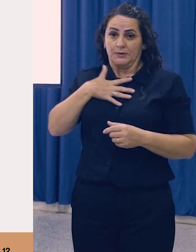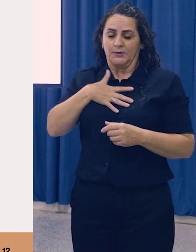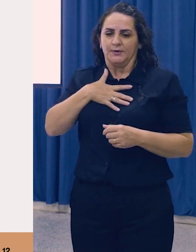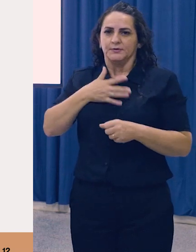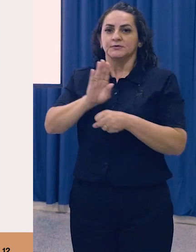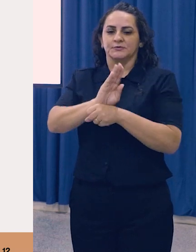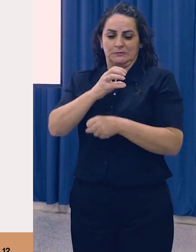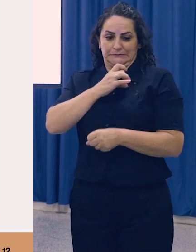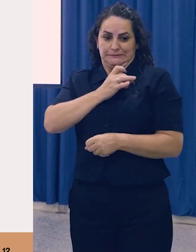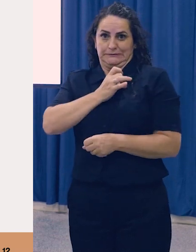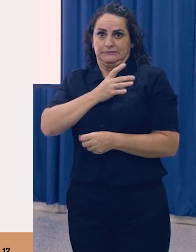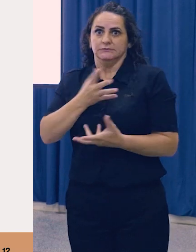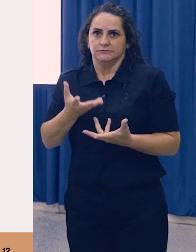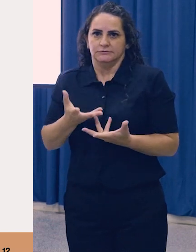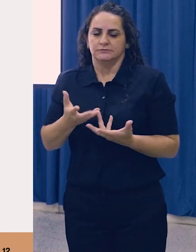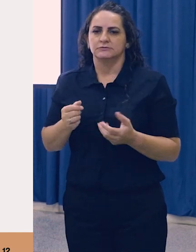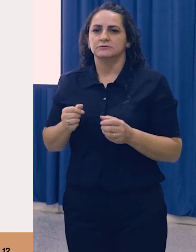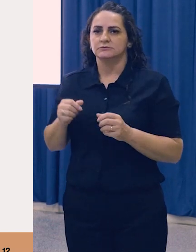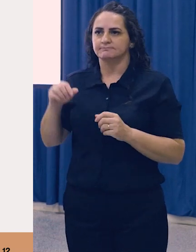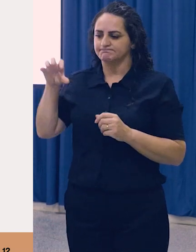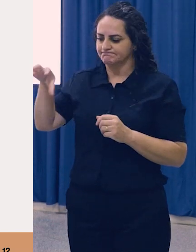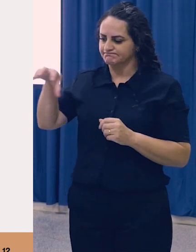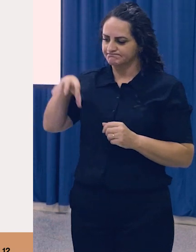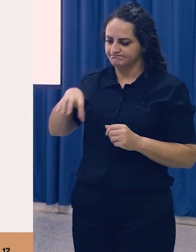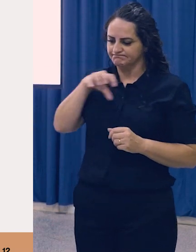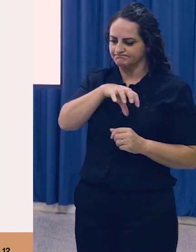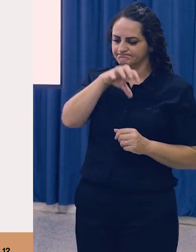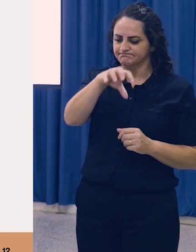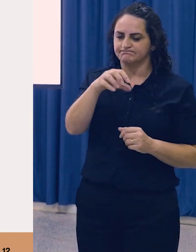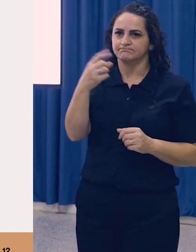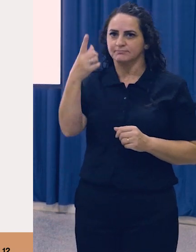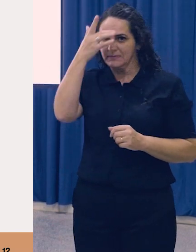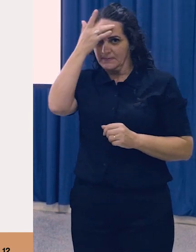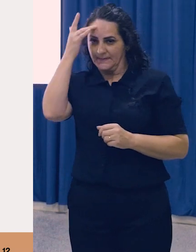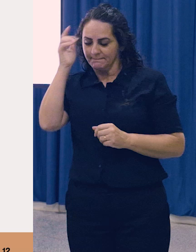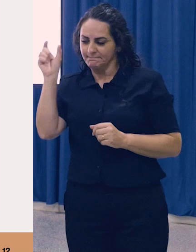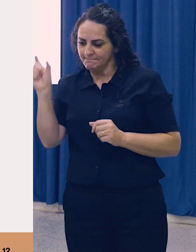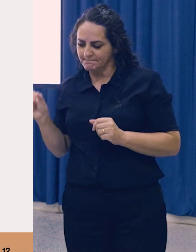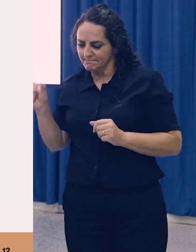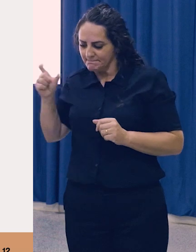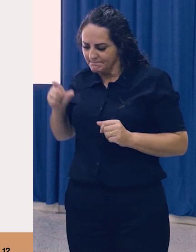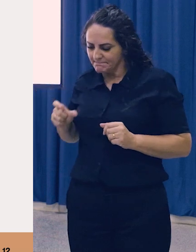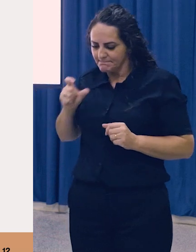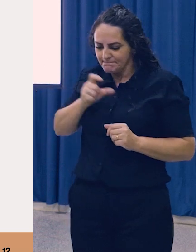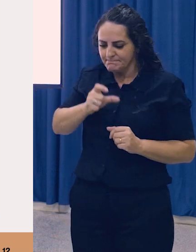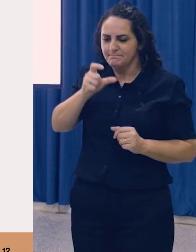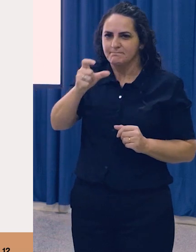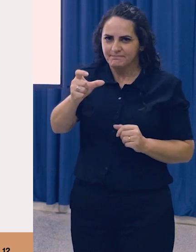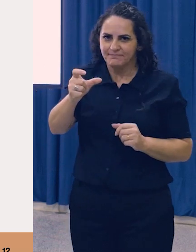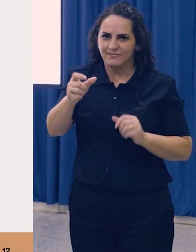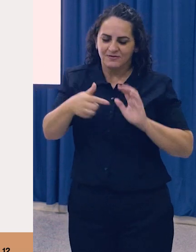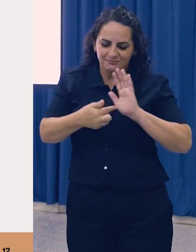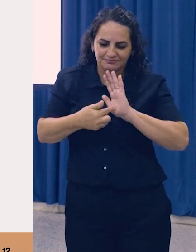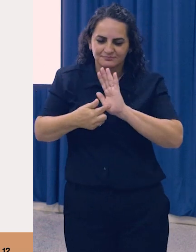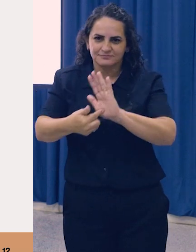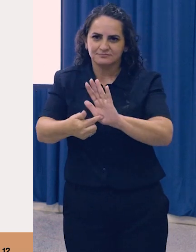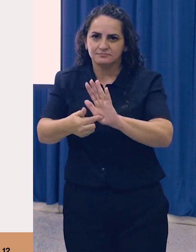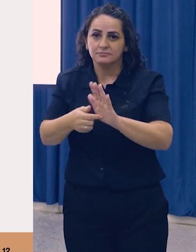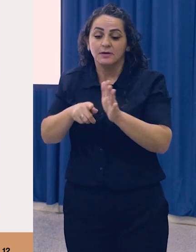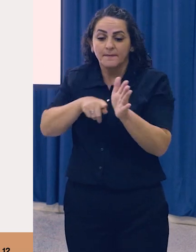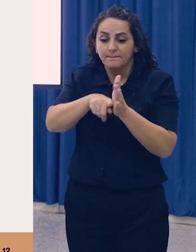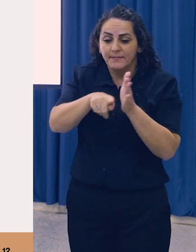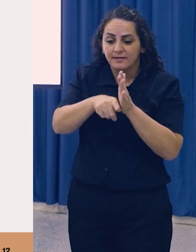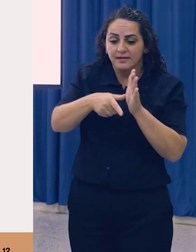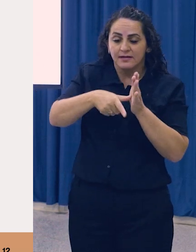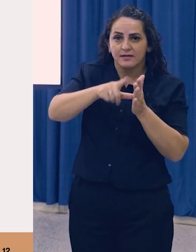fez uma persona para cada nicho desse. E a partir de dados que a gente pesquisou, a